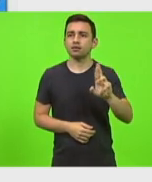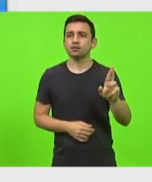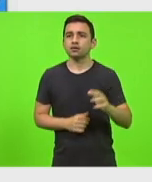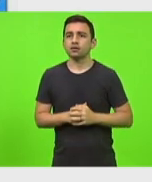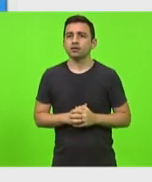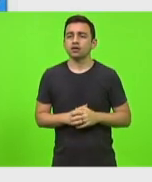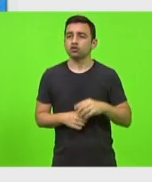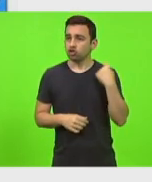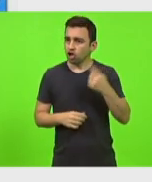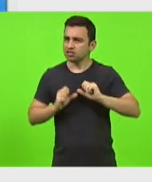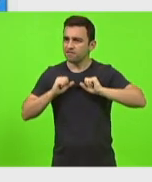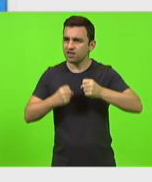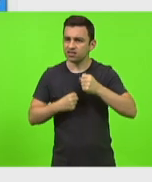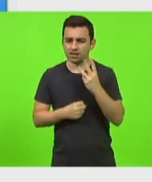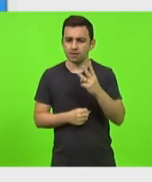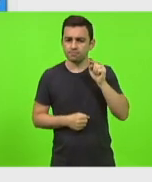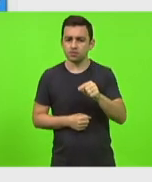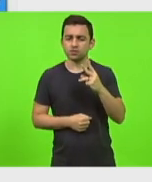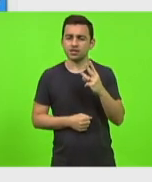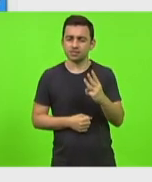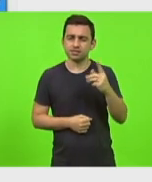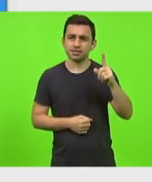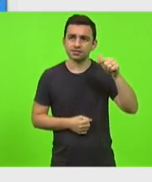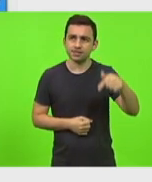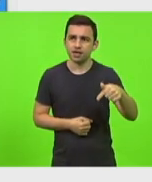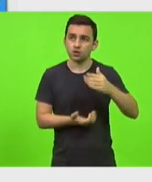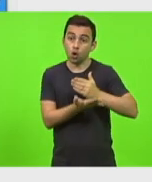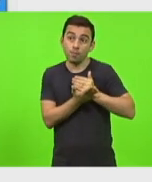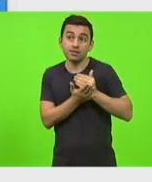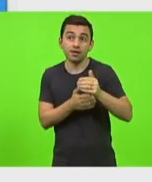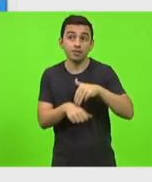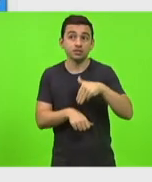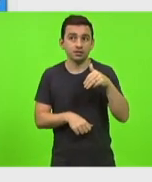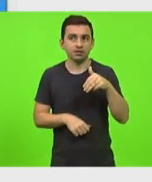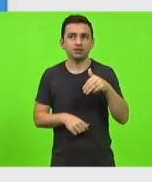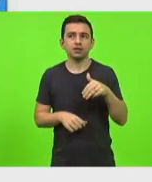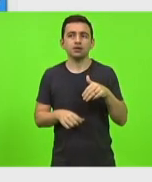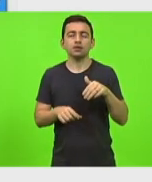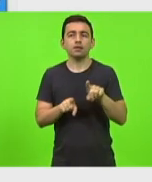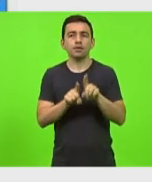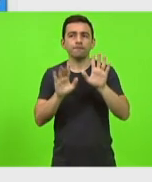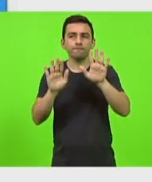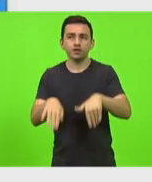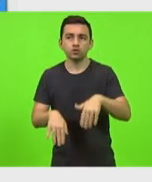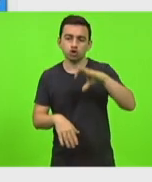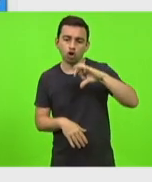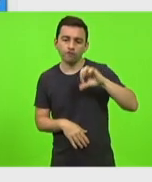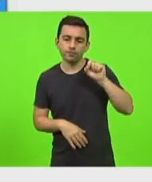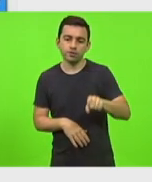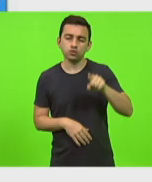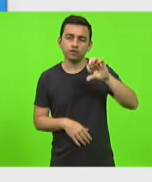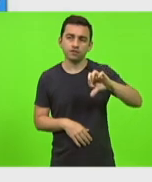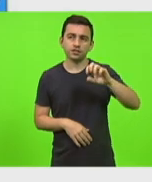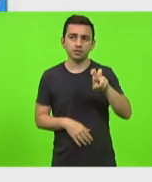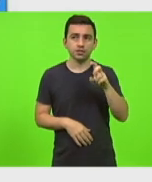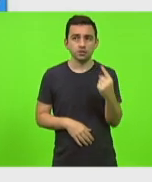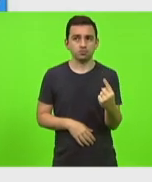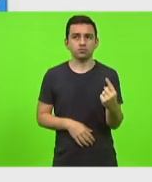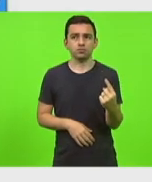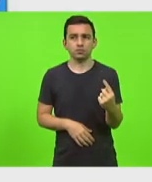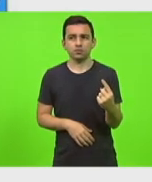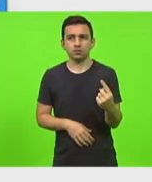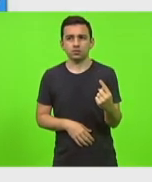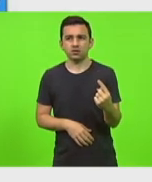defendemos 3.317 para começar magistério e terminar com 9.951. Não está